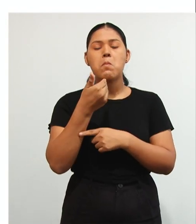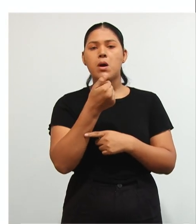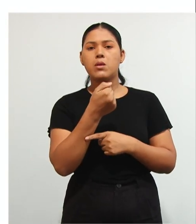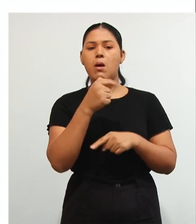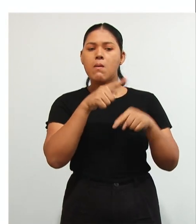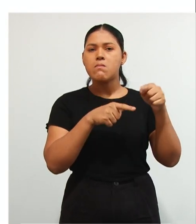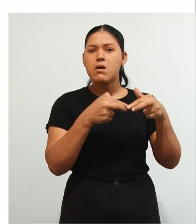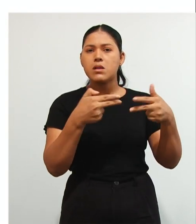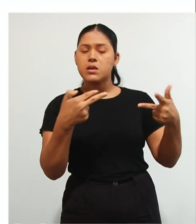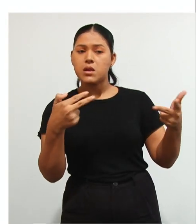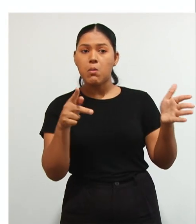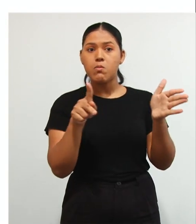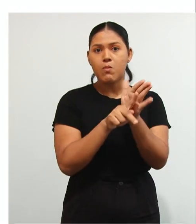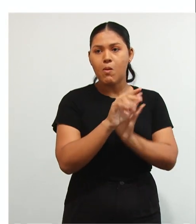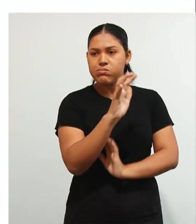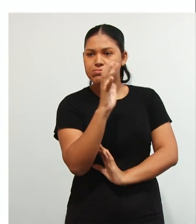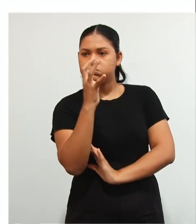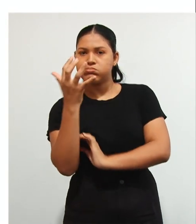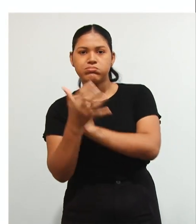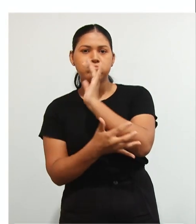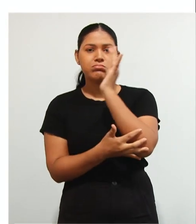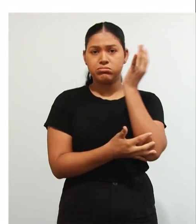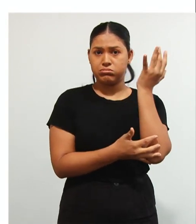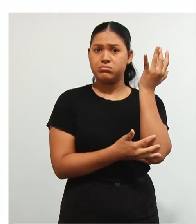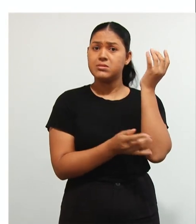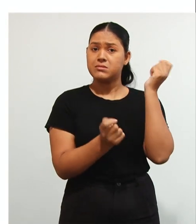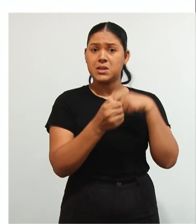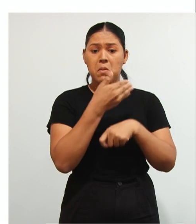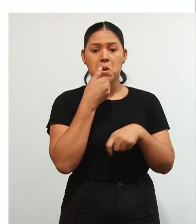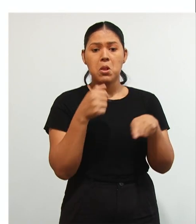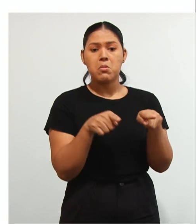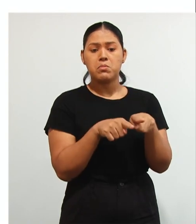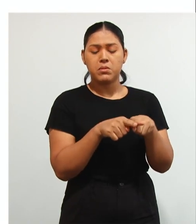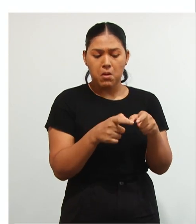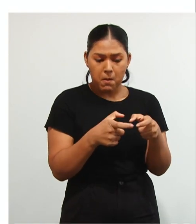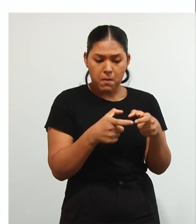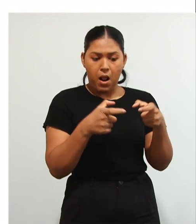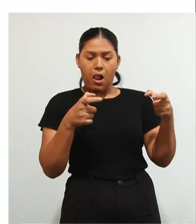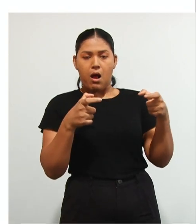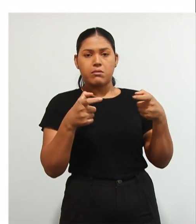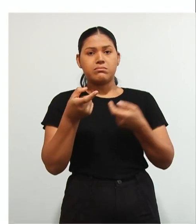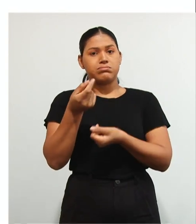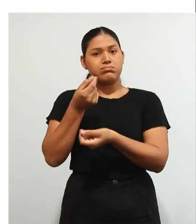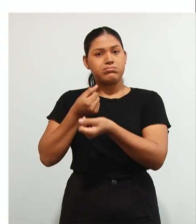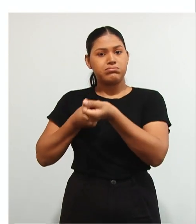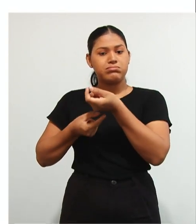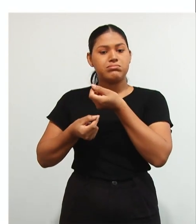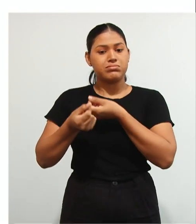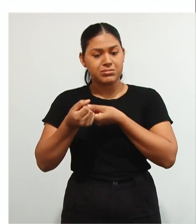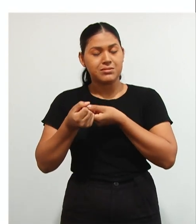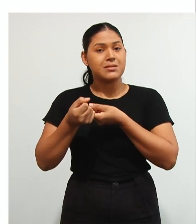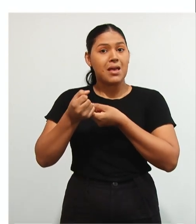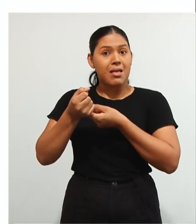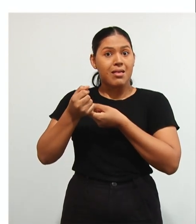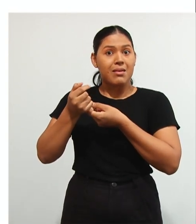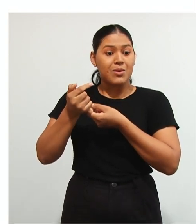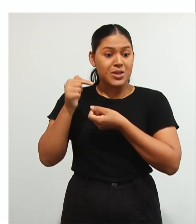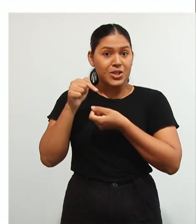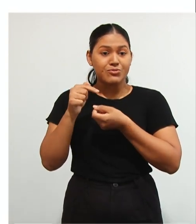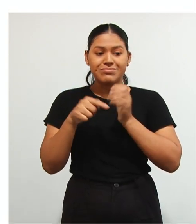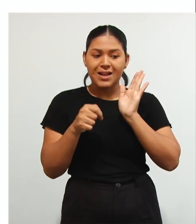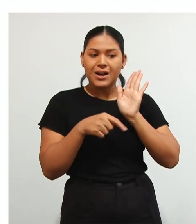muitas vezes, apesar de poder comprar o produto mais baratinho lá da China, a gente ainda decide proteger a indústria nacional na tentativa de